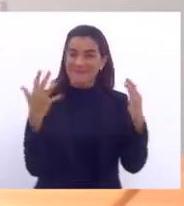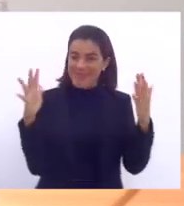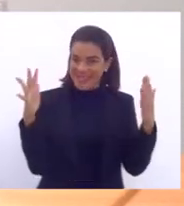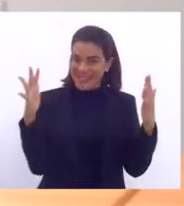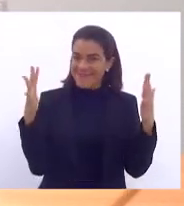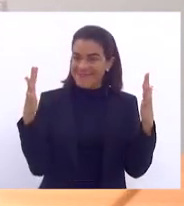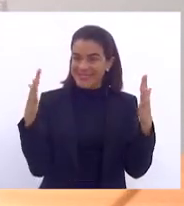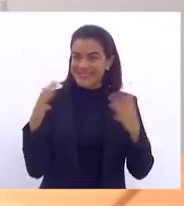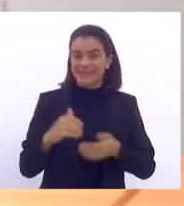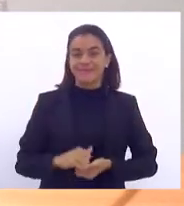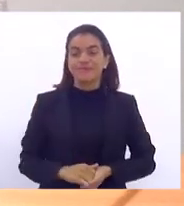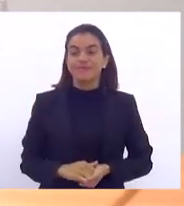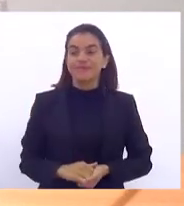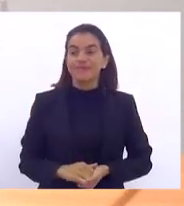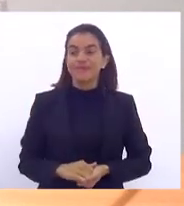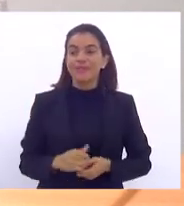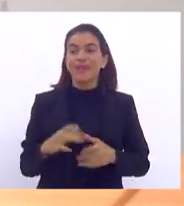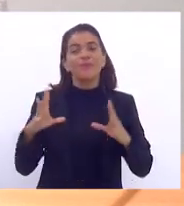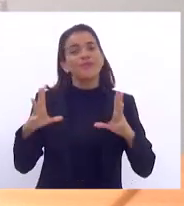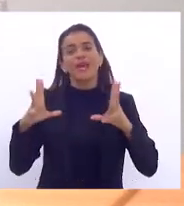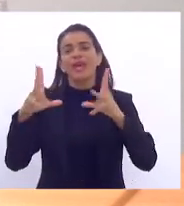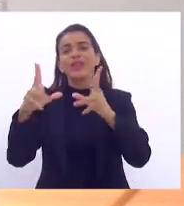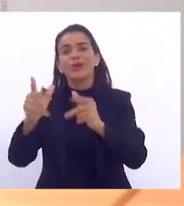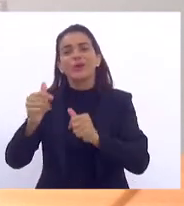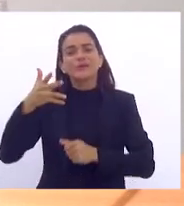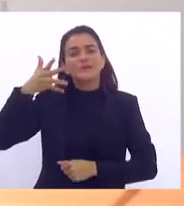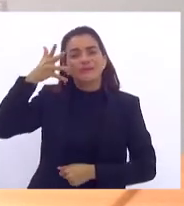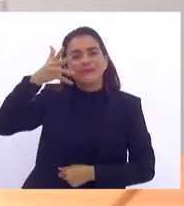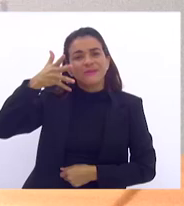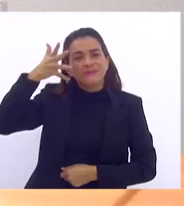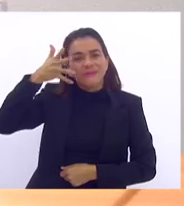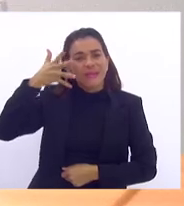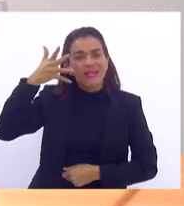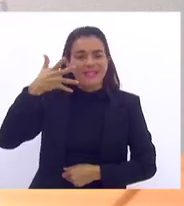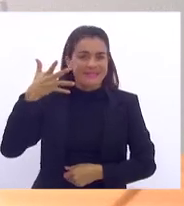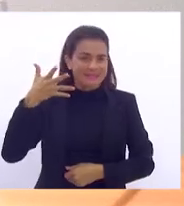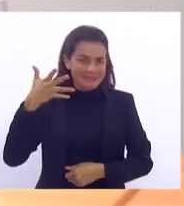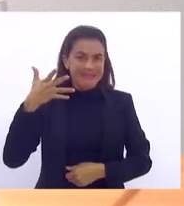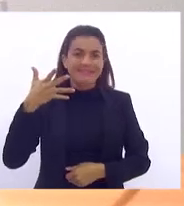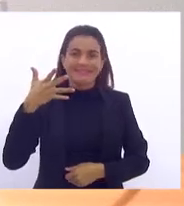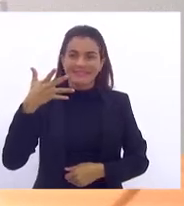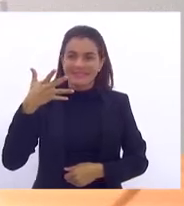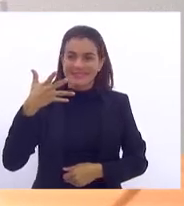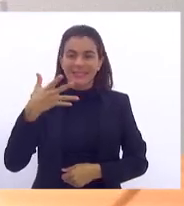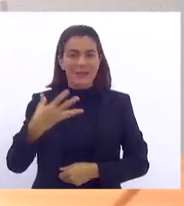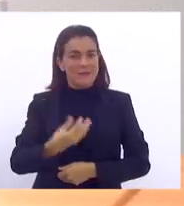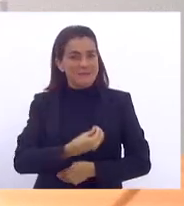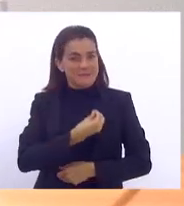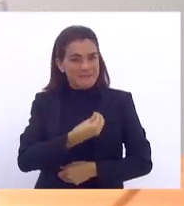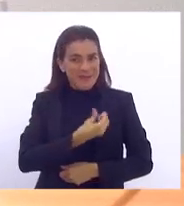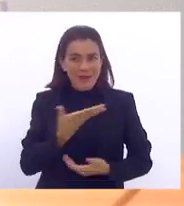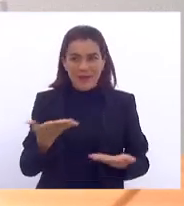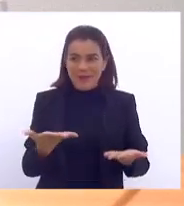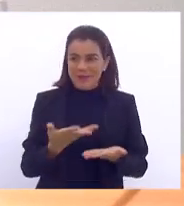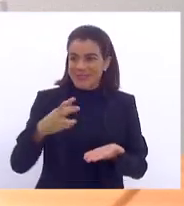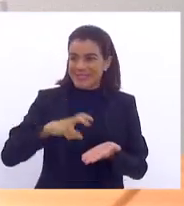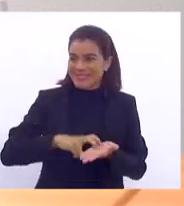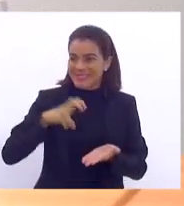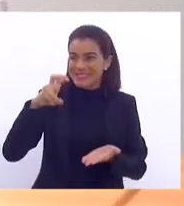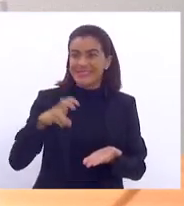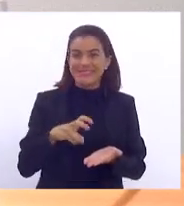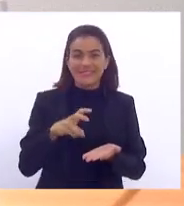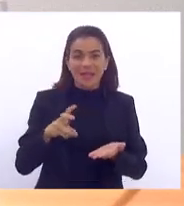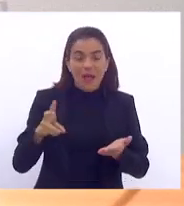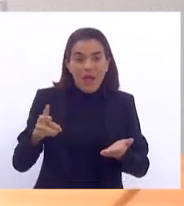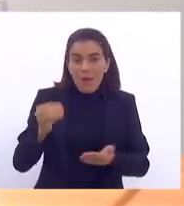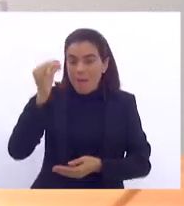dos né e a todos os palestrantes aqui em lustres que irão eh estar aqui nessa manhã enriquecendo